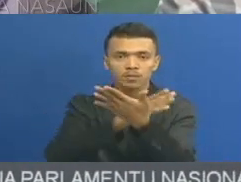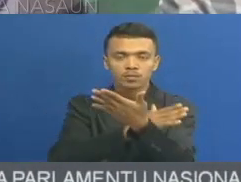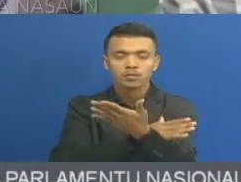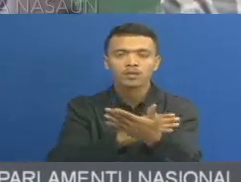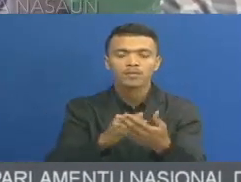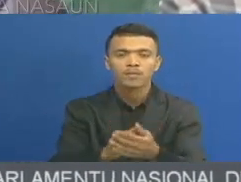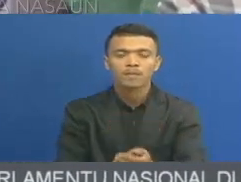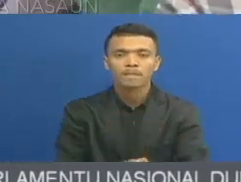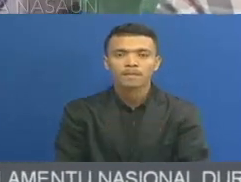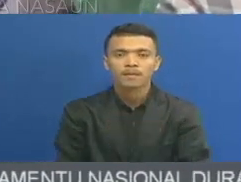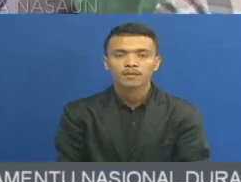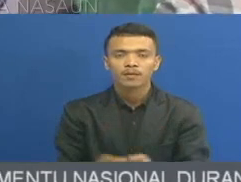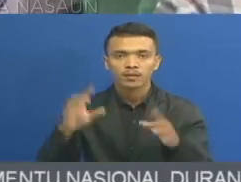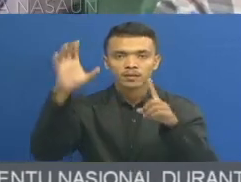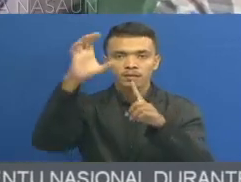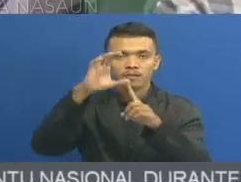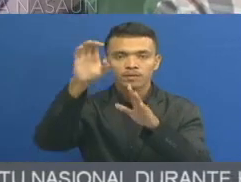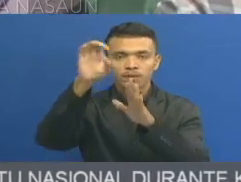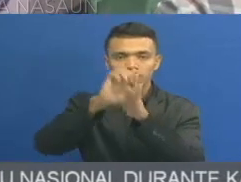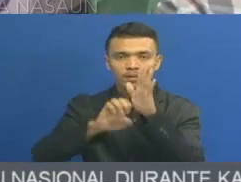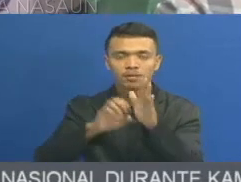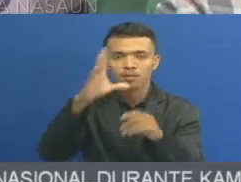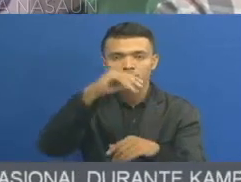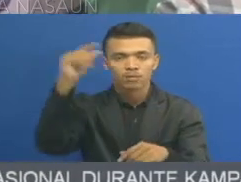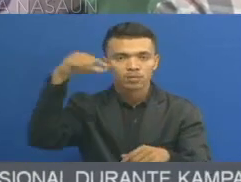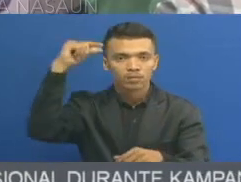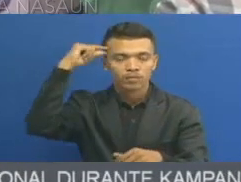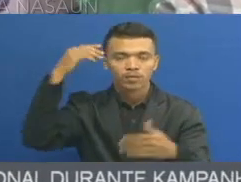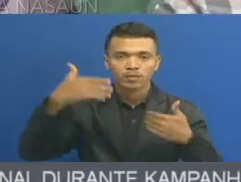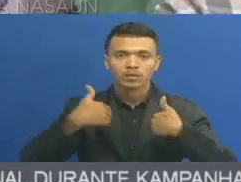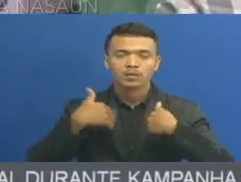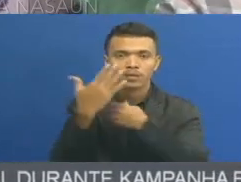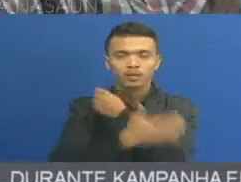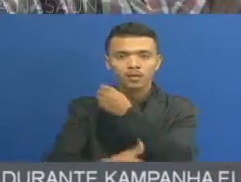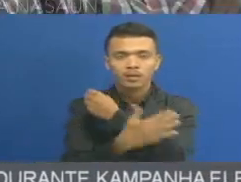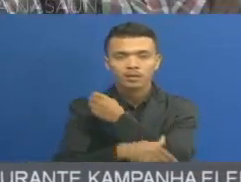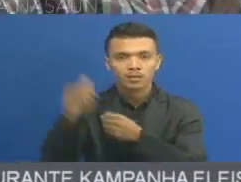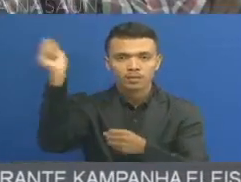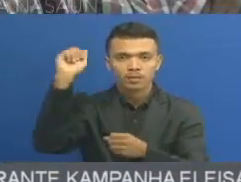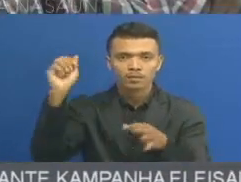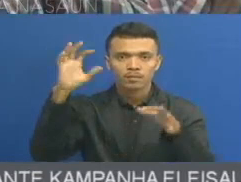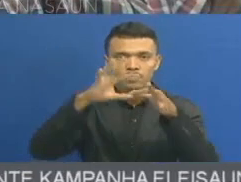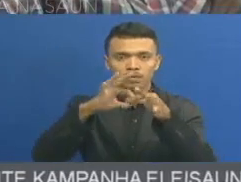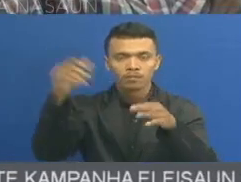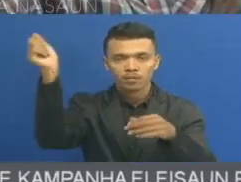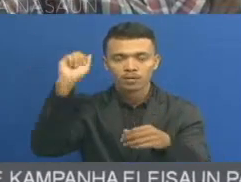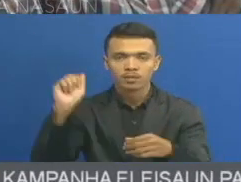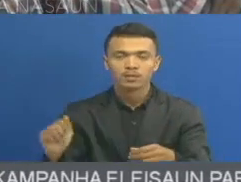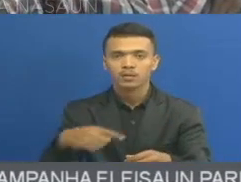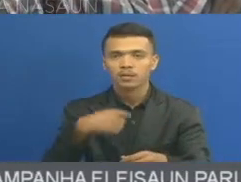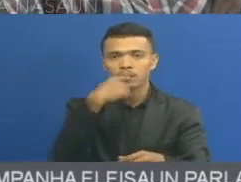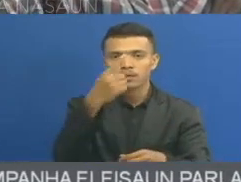nível entre chefe Estado no governo e a país de membro do ASEAN. Coordenador Equipa Sucesso PLP